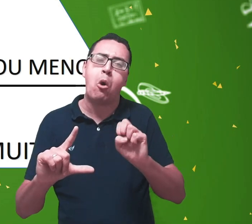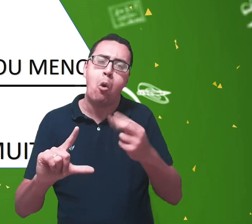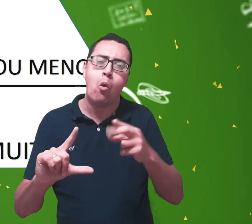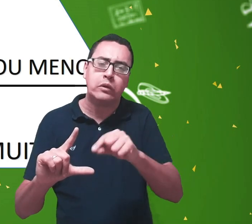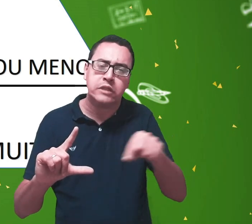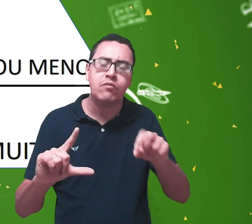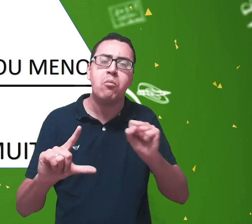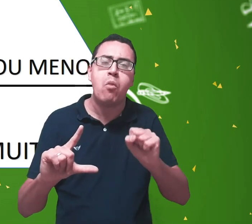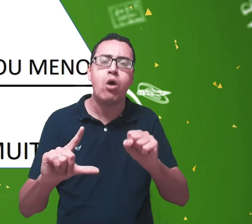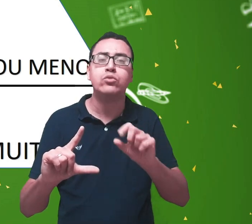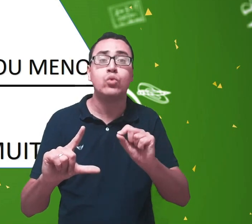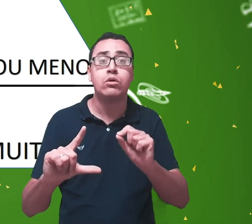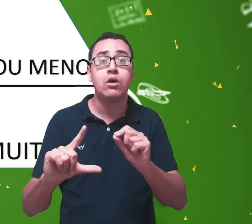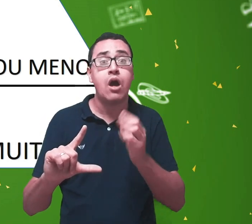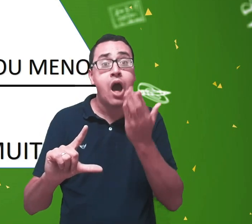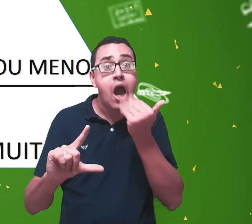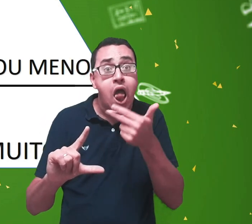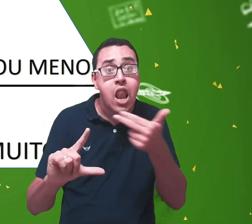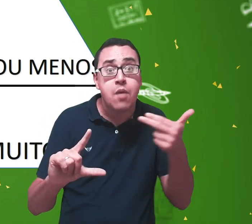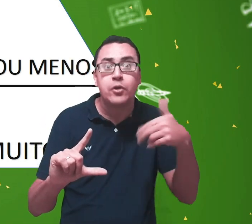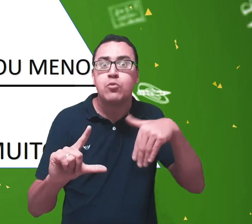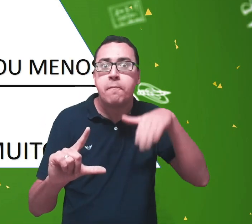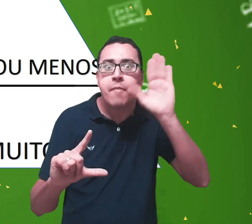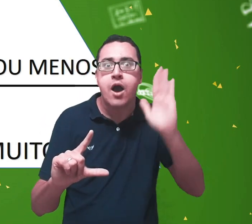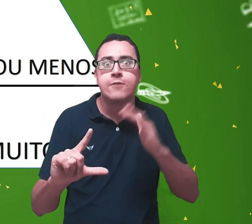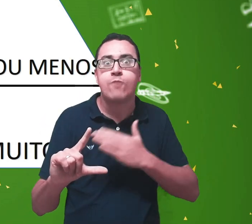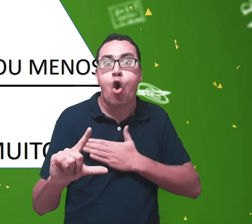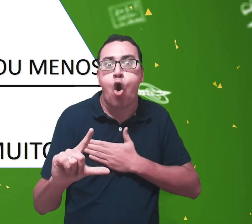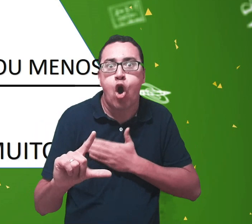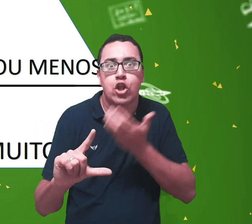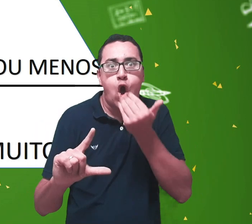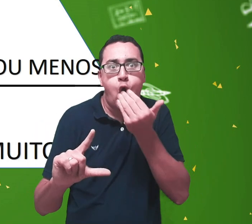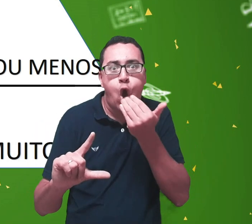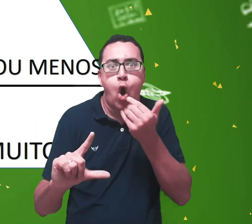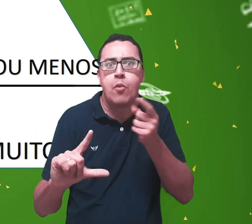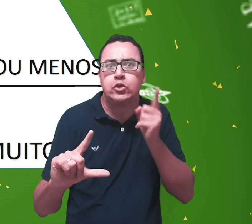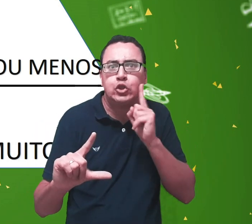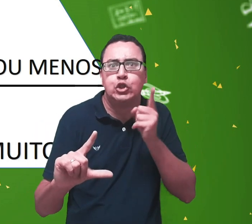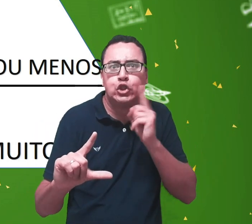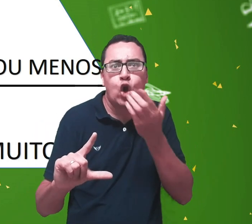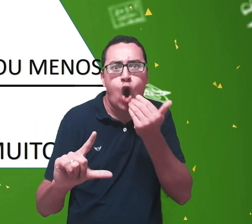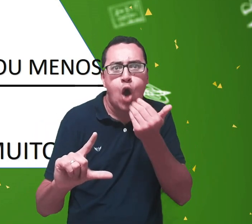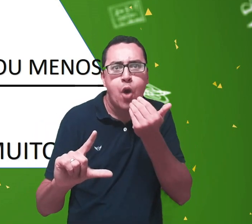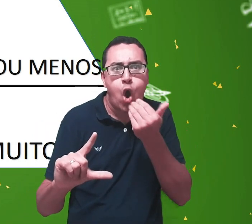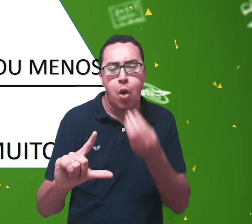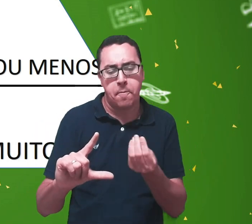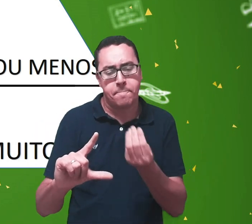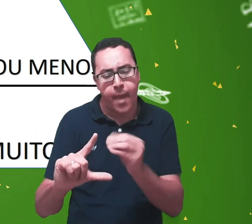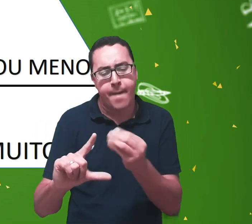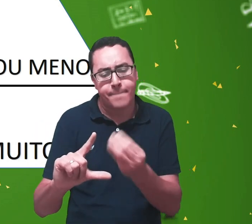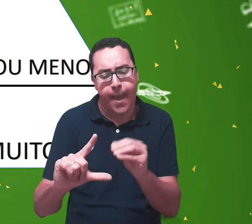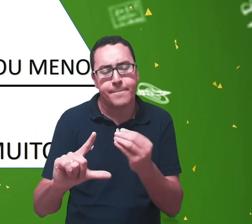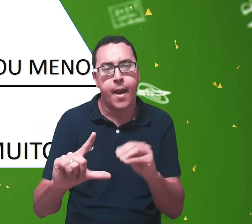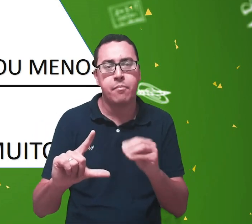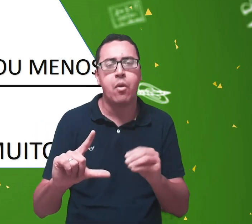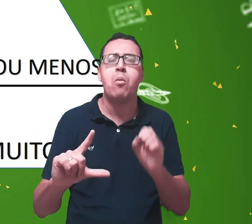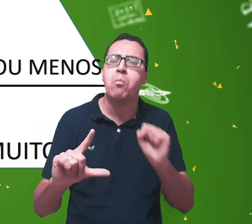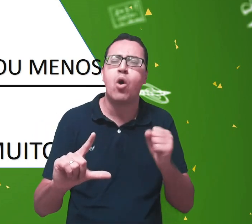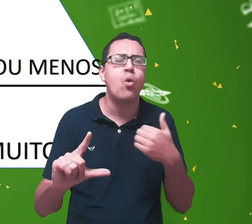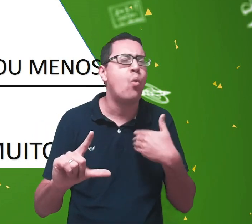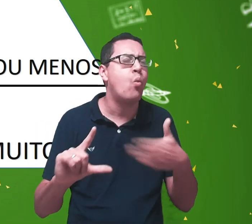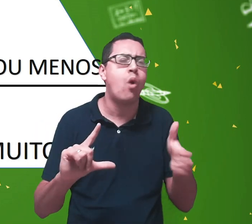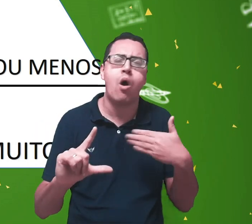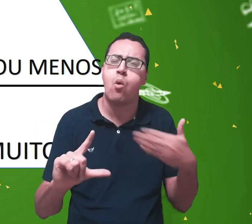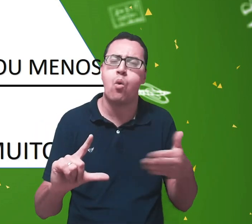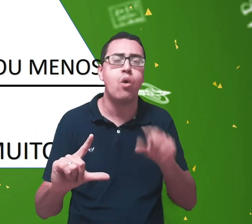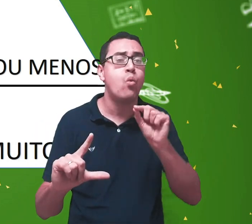que você mais gosta de comer, que você come com mais frequência, tá bom? Pode ser